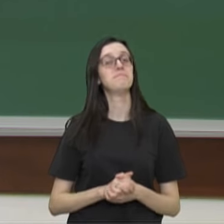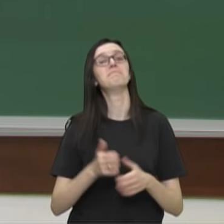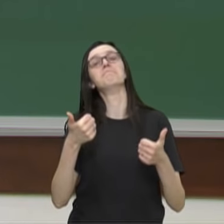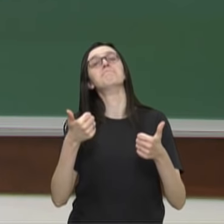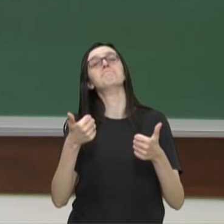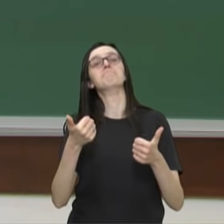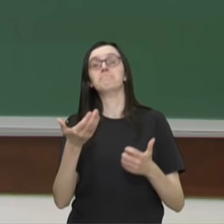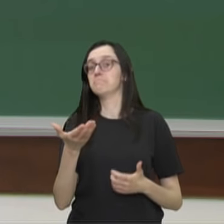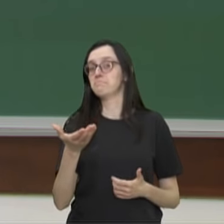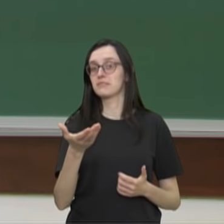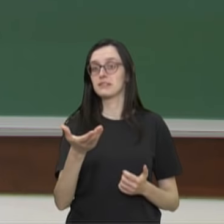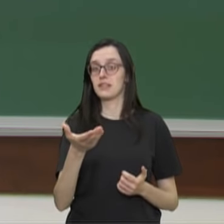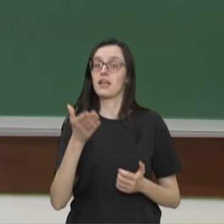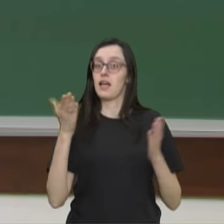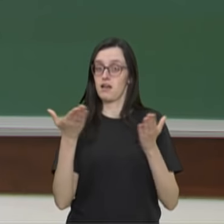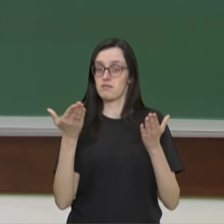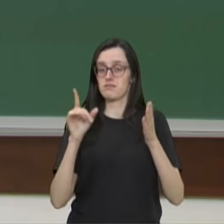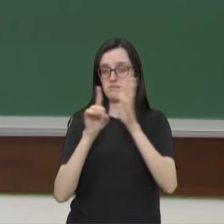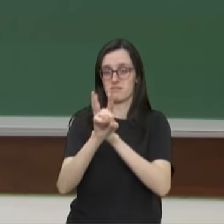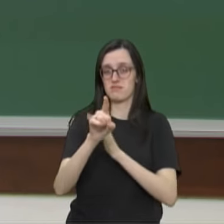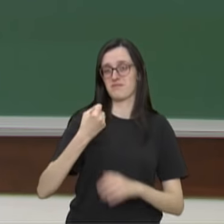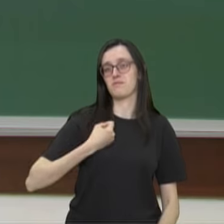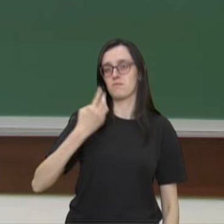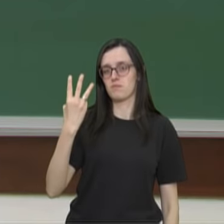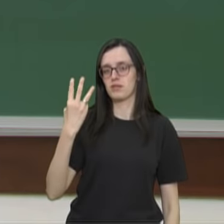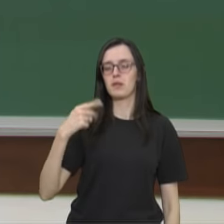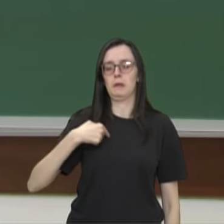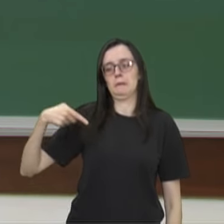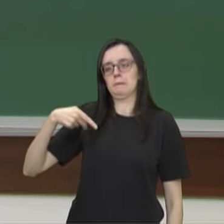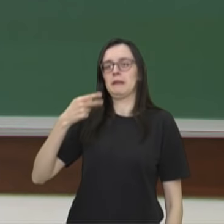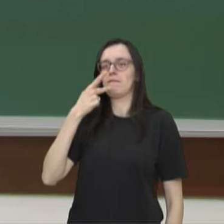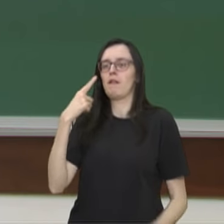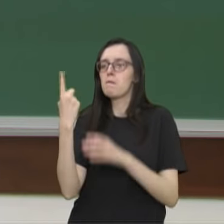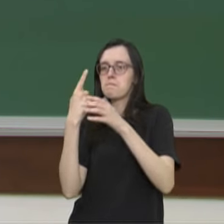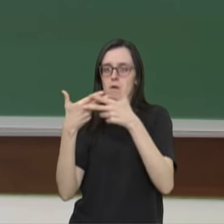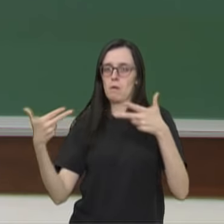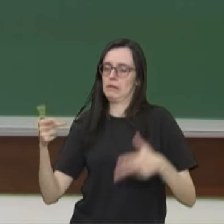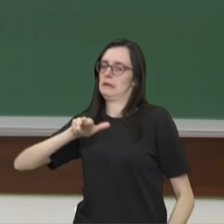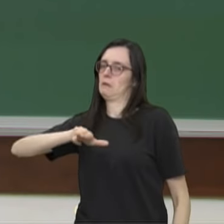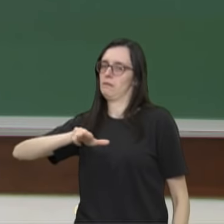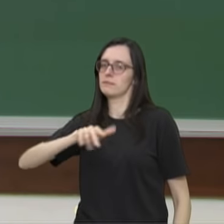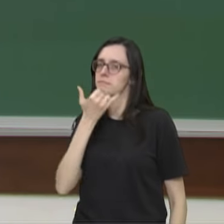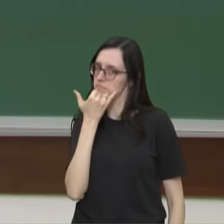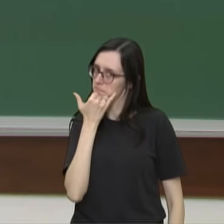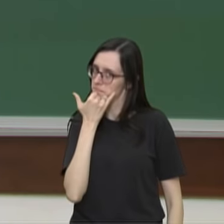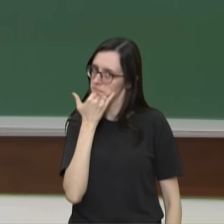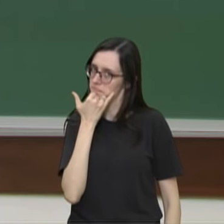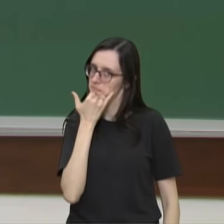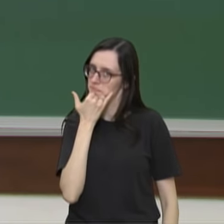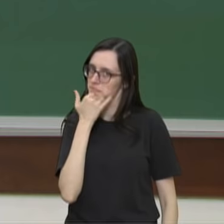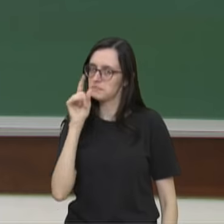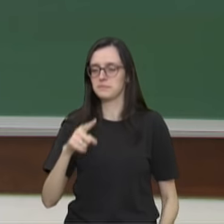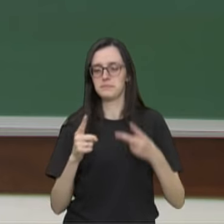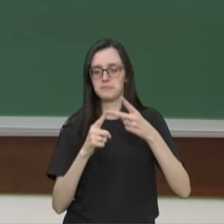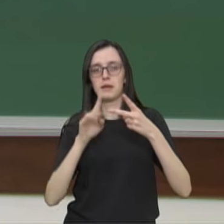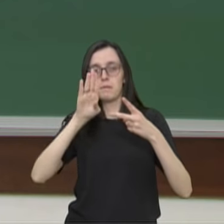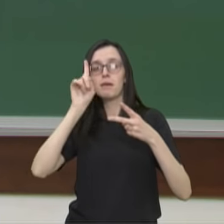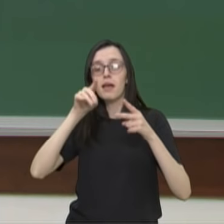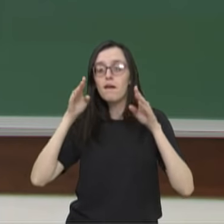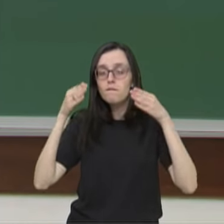a terra veja que o stress o professor falou eletrodomésticos perdão viu pessoal então a letra b é